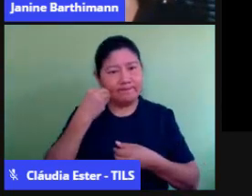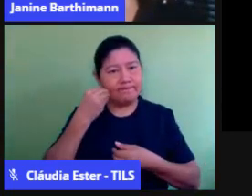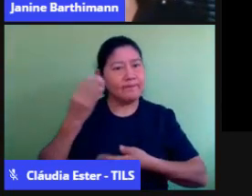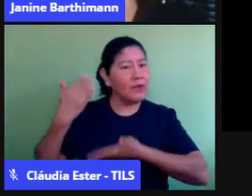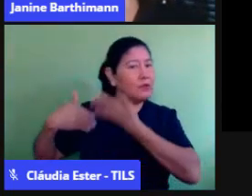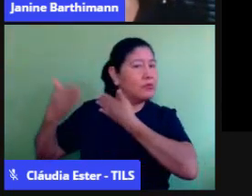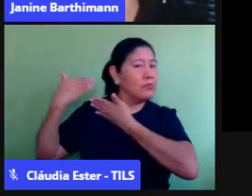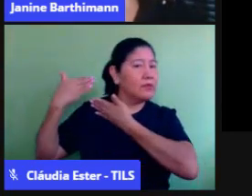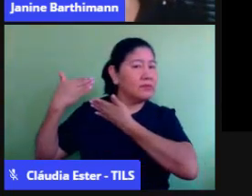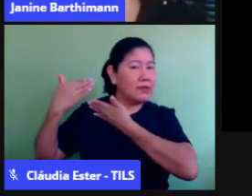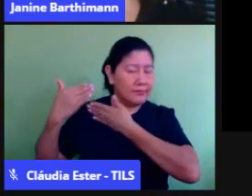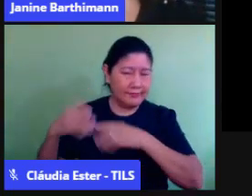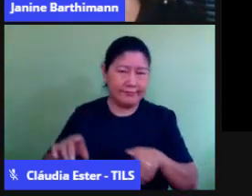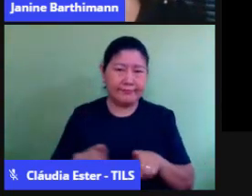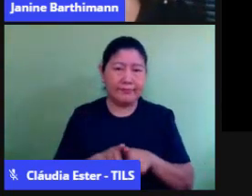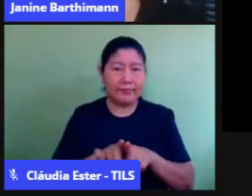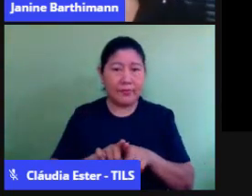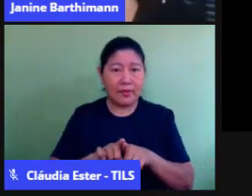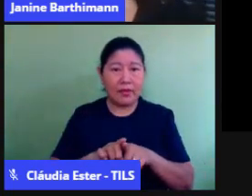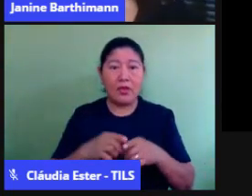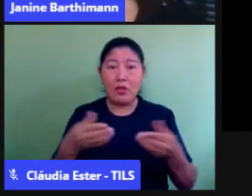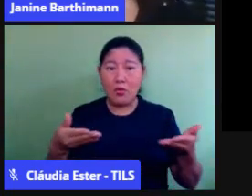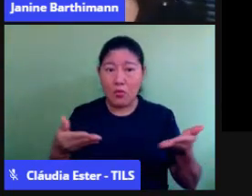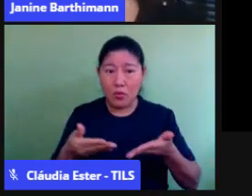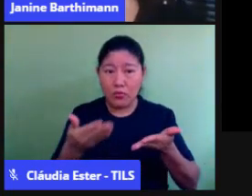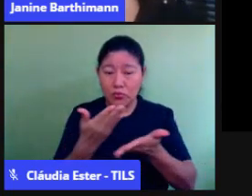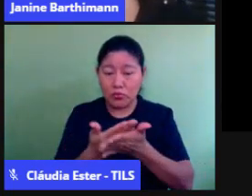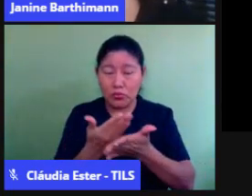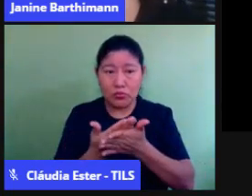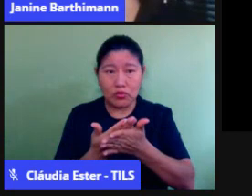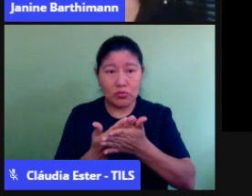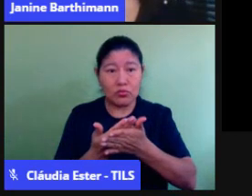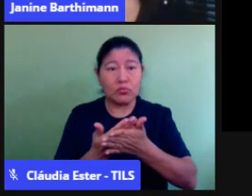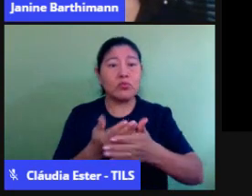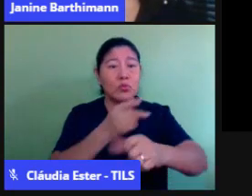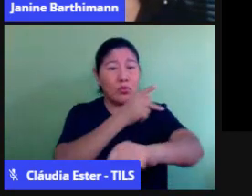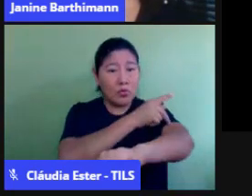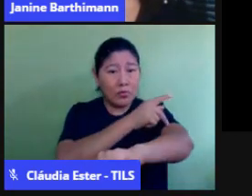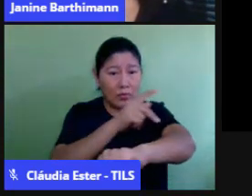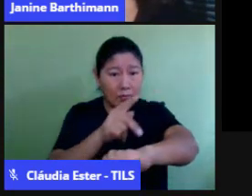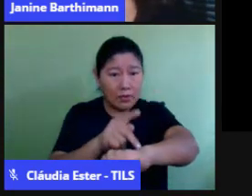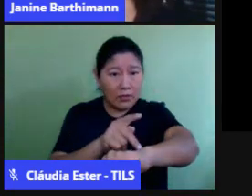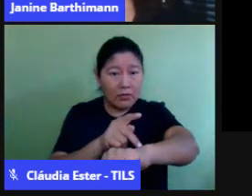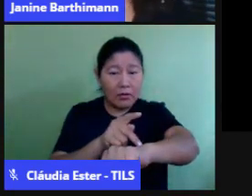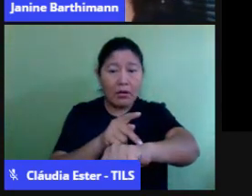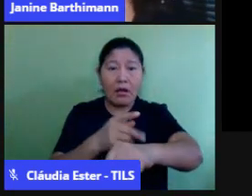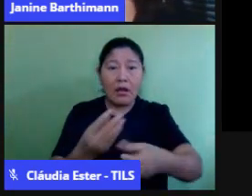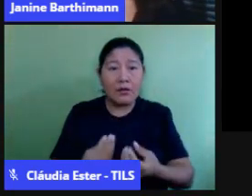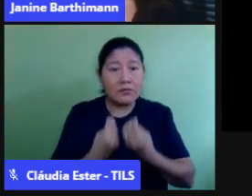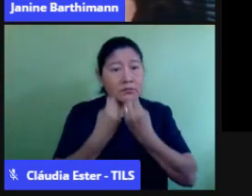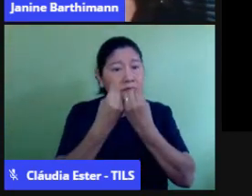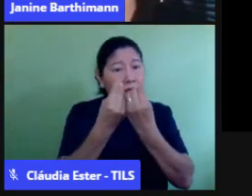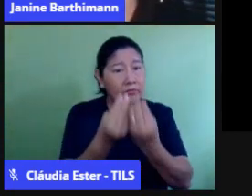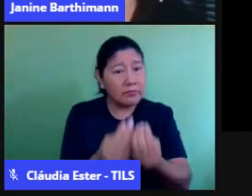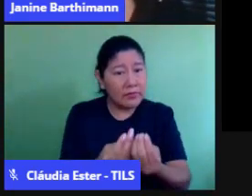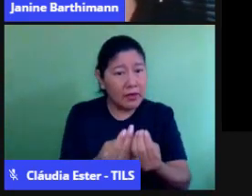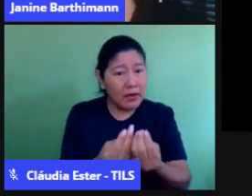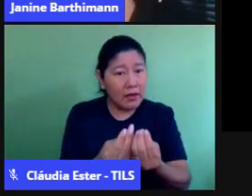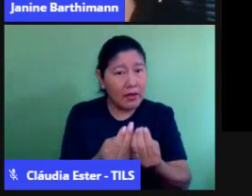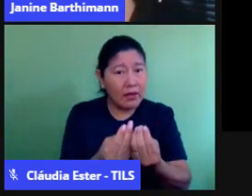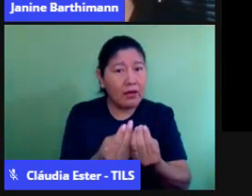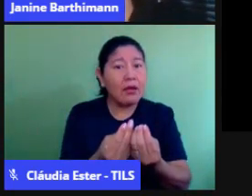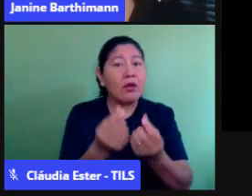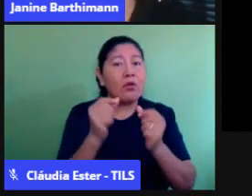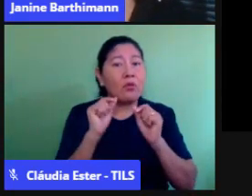nossas formações, esses nossos diálogos, eles possam proporcionar essa compreensão da